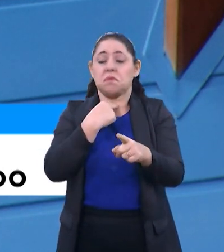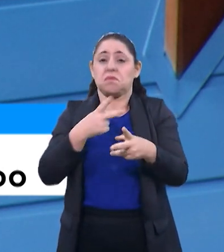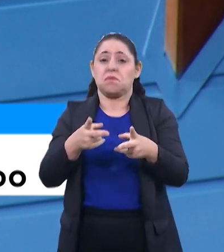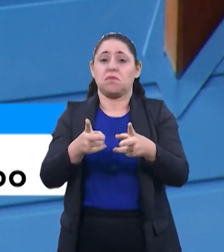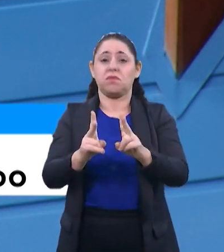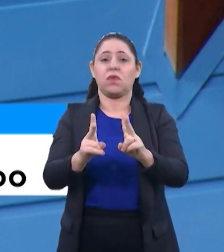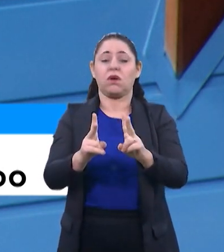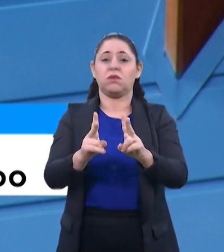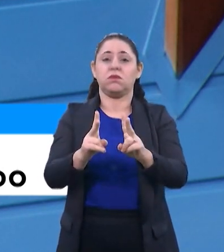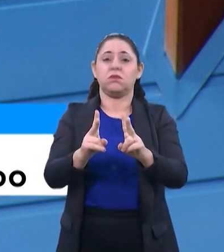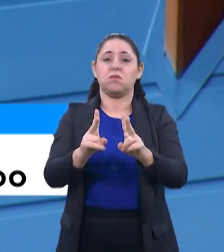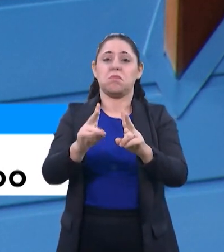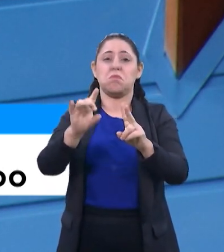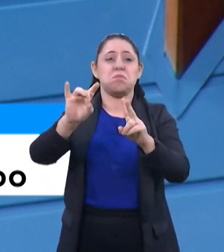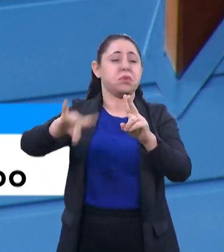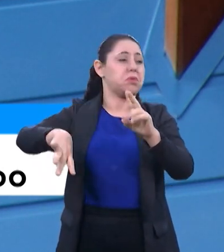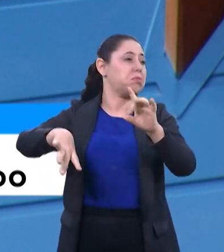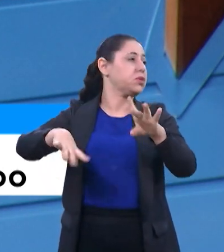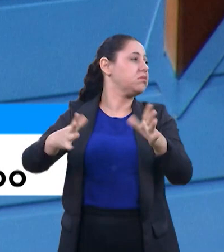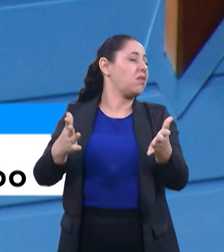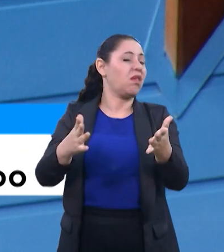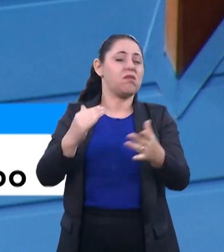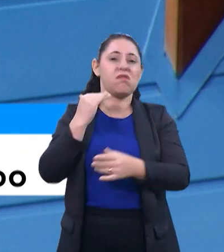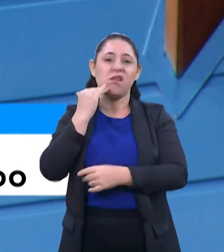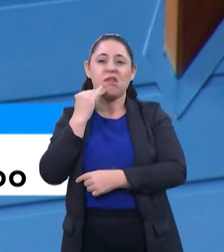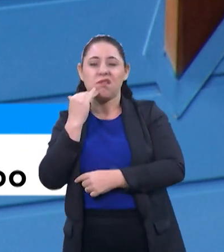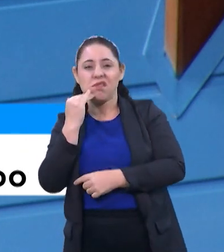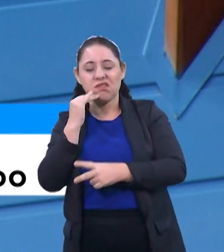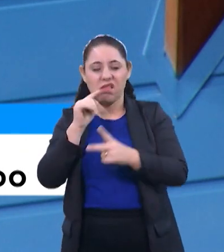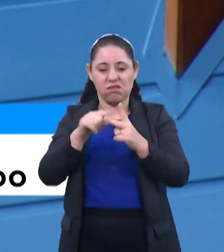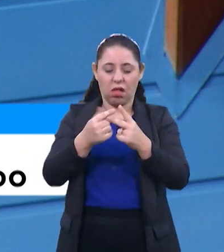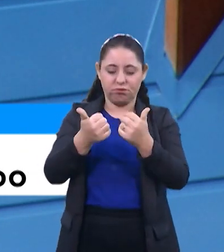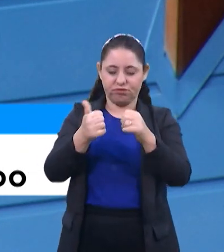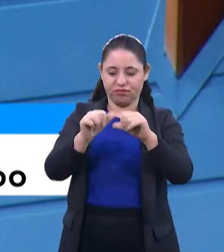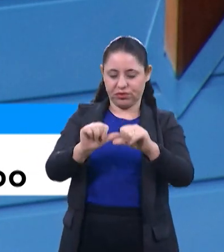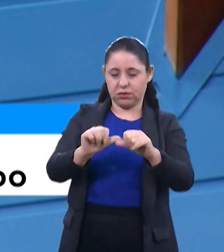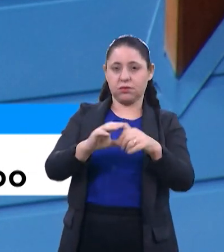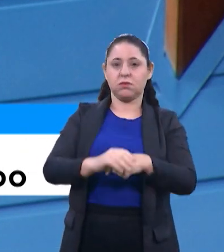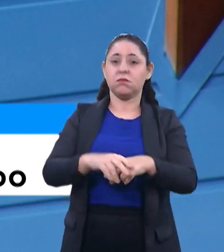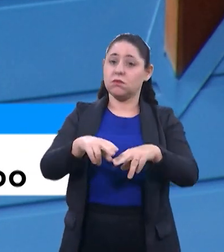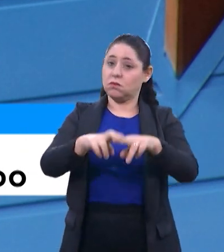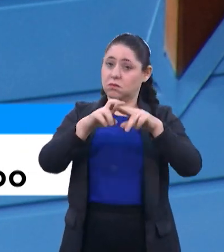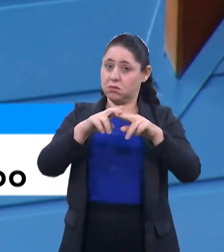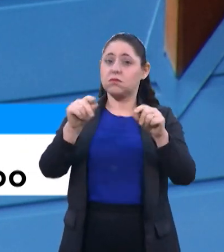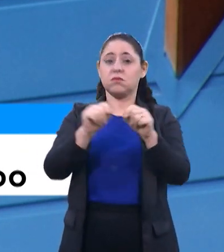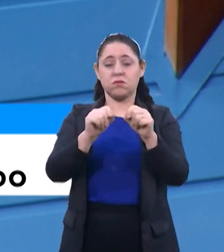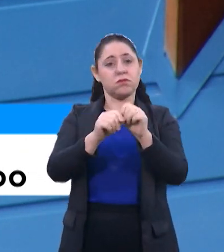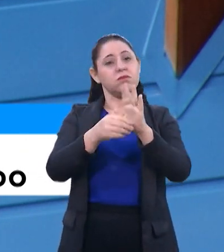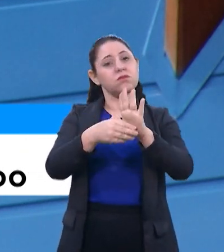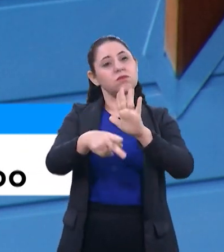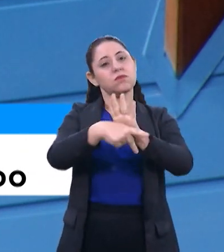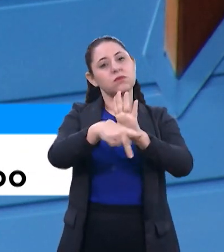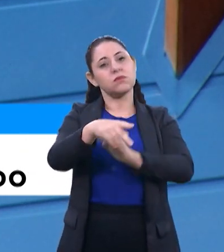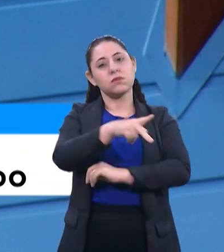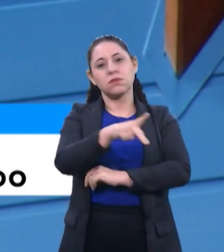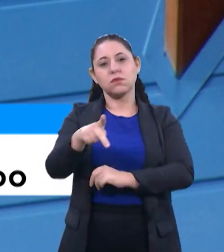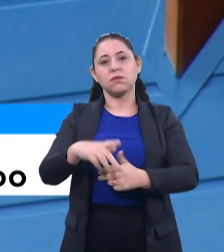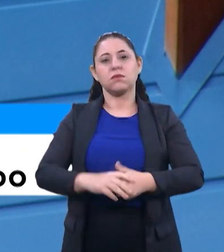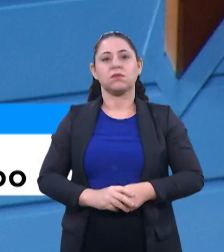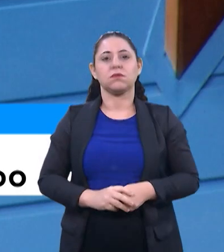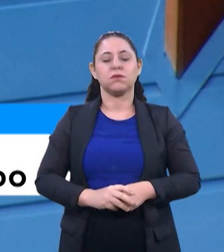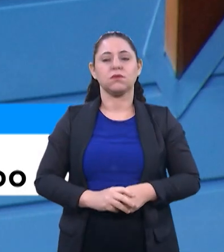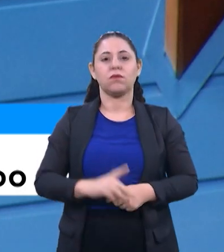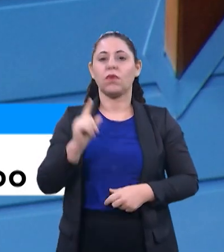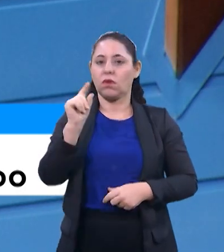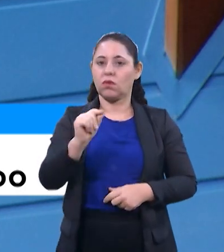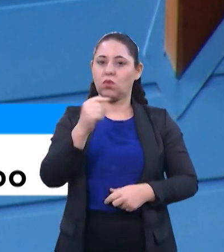pode continuar à mercê, se deteriorando no tempo e no espaço. Portanto, estou fazendo essa indicação, senhor